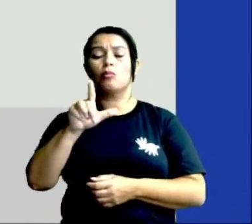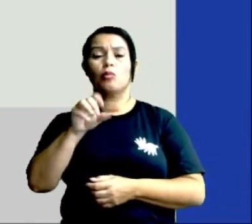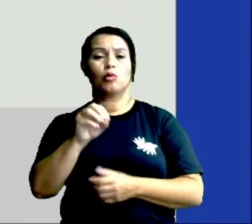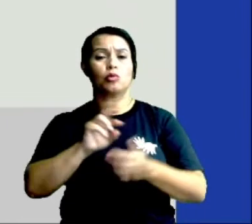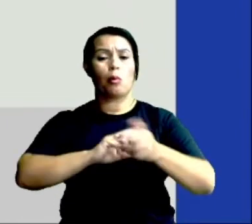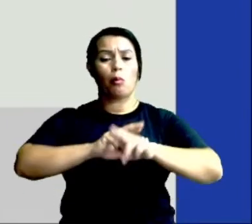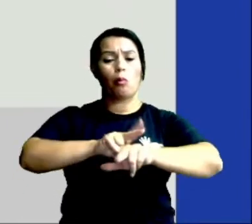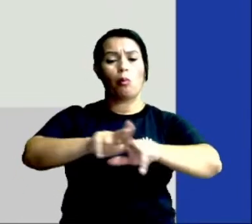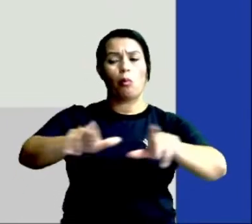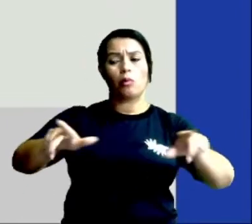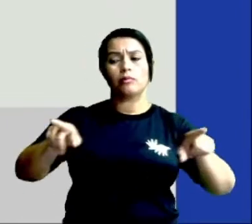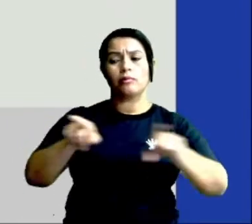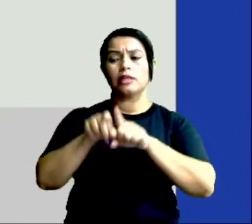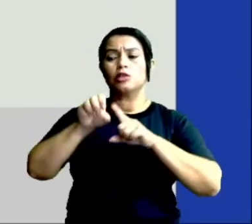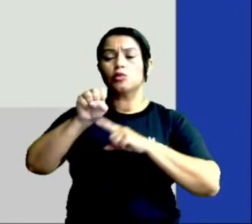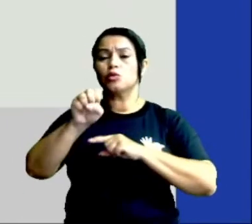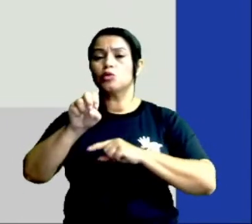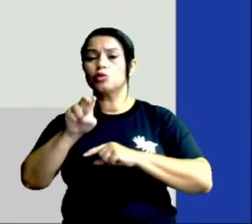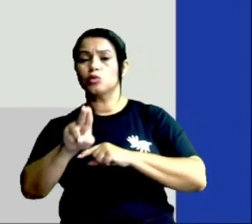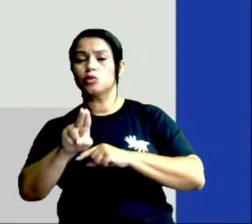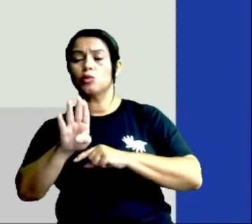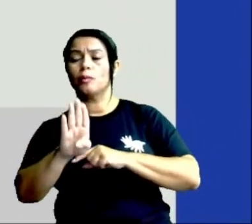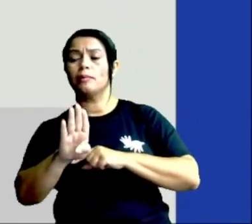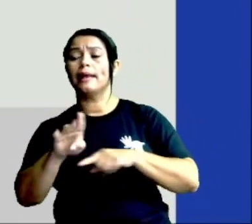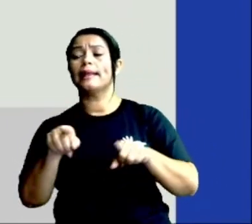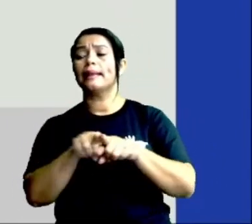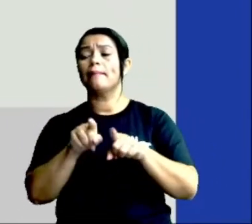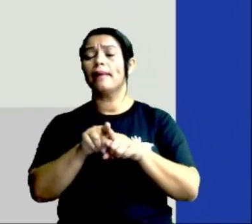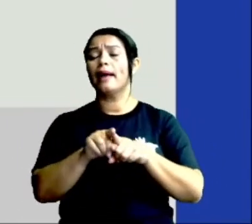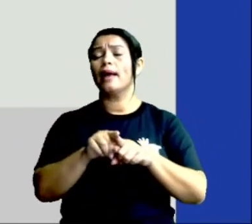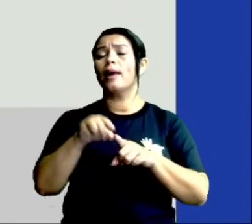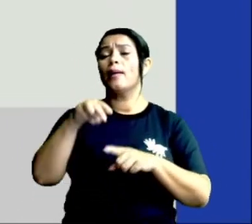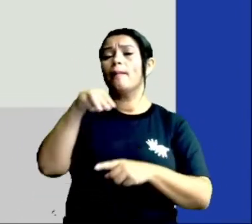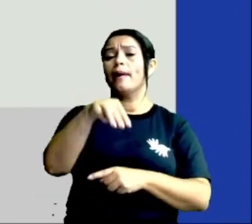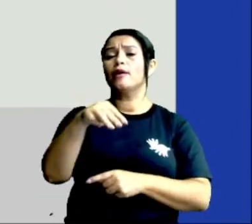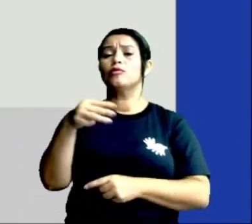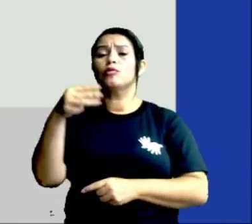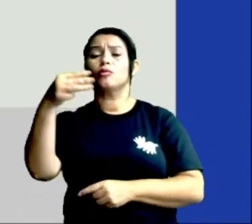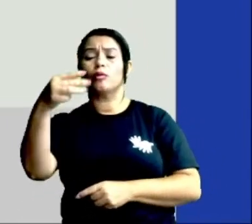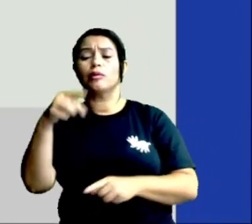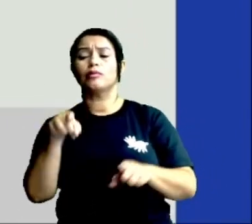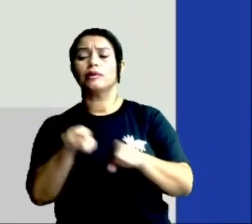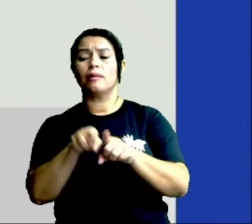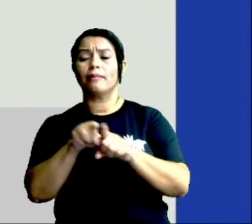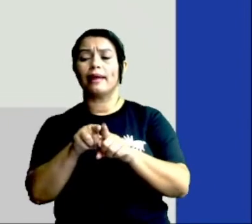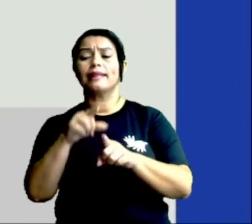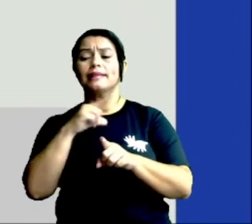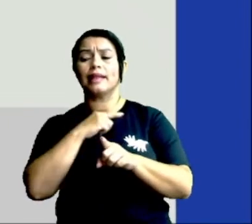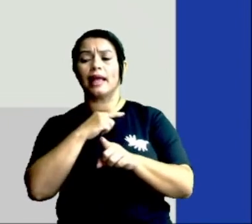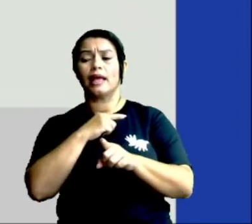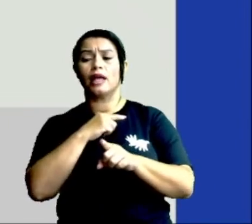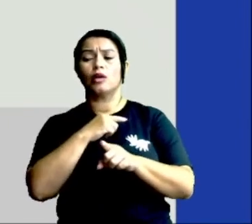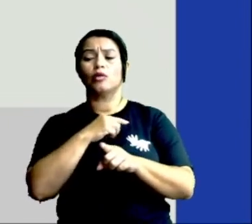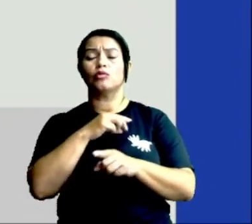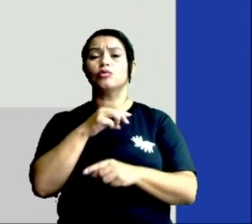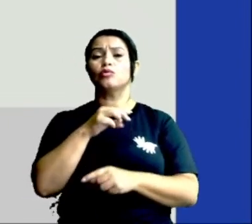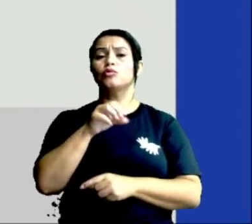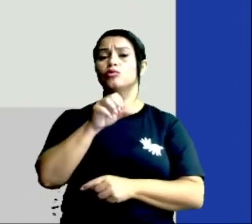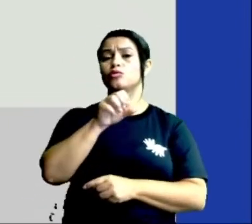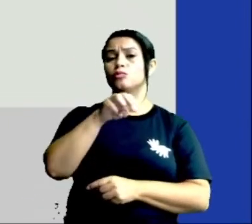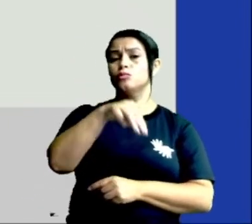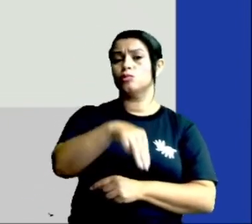cúbico. Além do metro cúbico, utilizamos também seus múltiplos e submúltiplos.